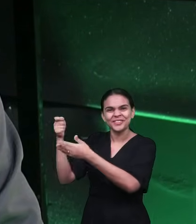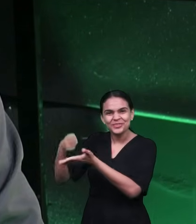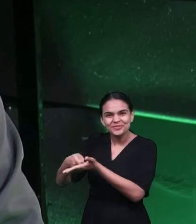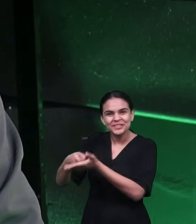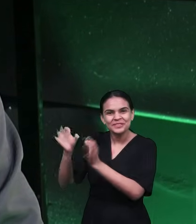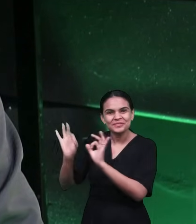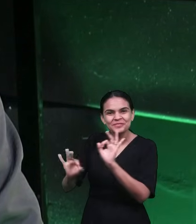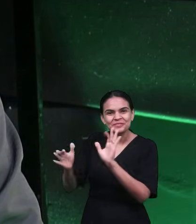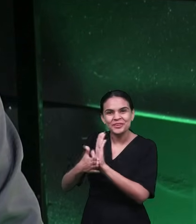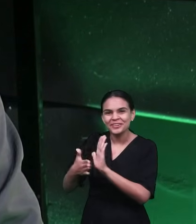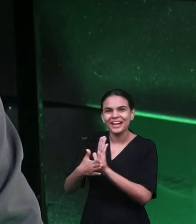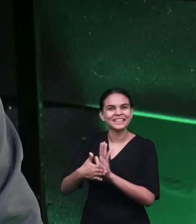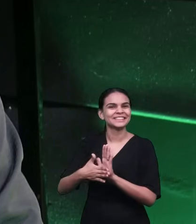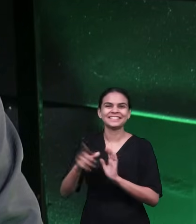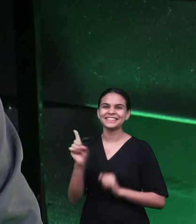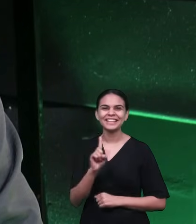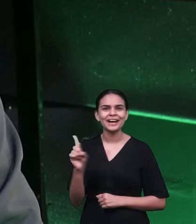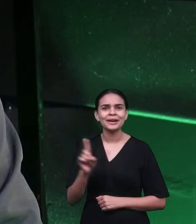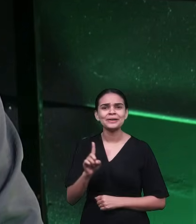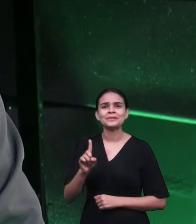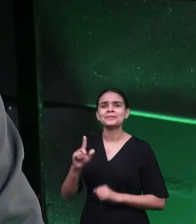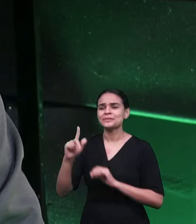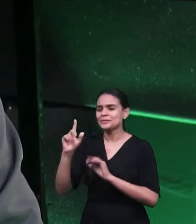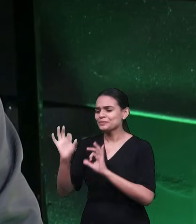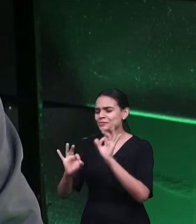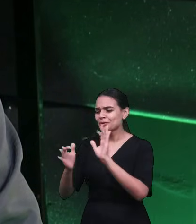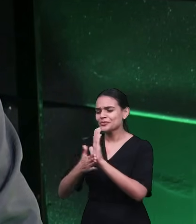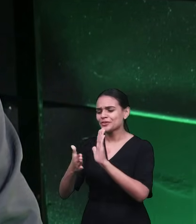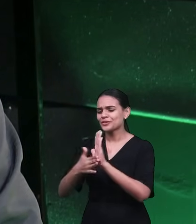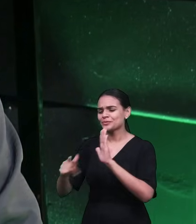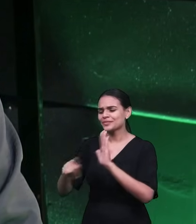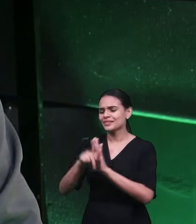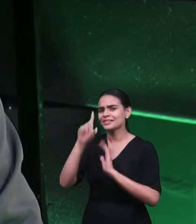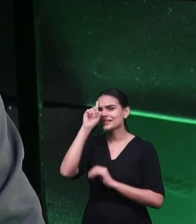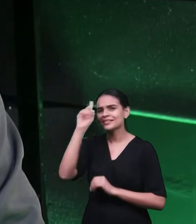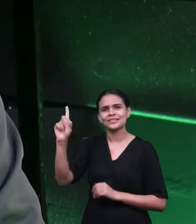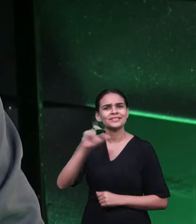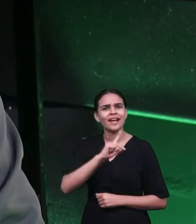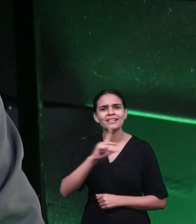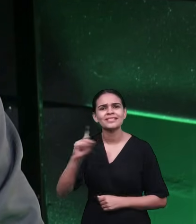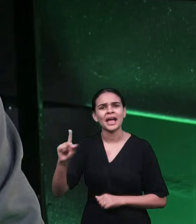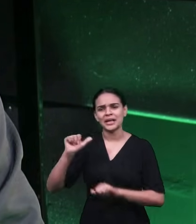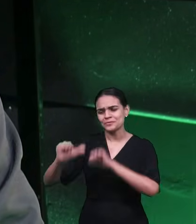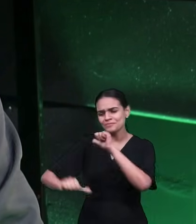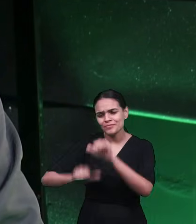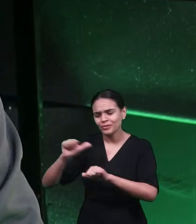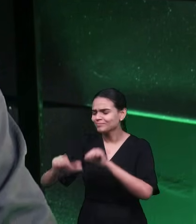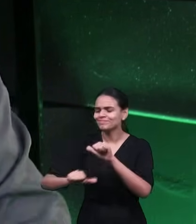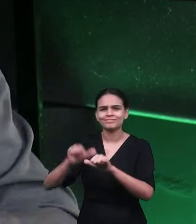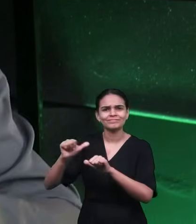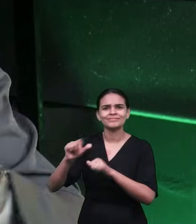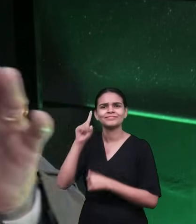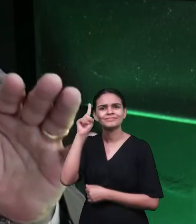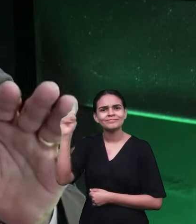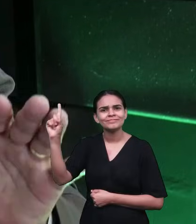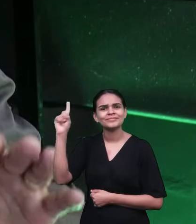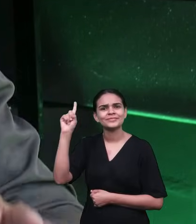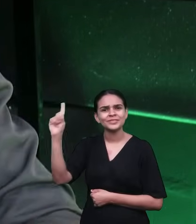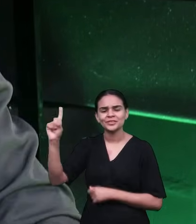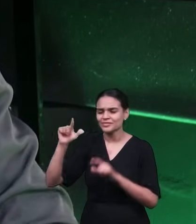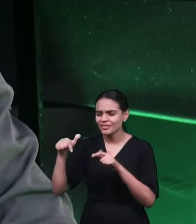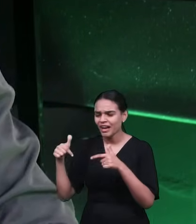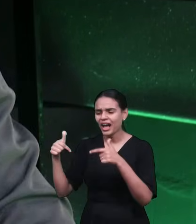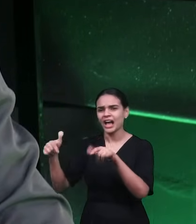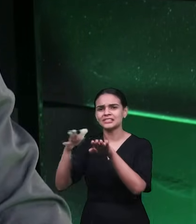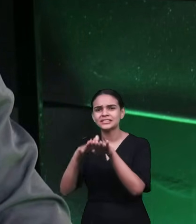dele, é eterno, é imutável, né? Transcende todas as coisas, e Deus, ele vai agir acima do nosso